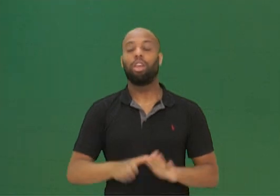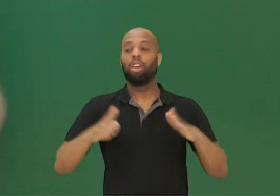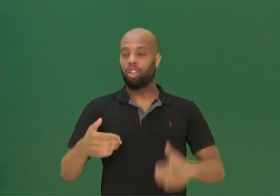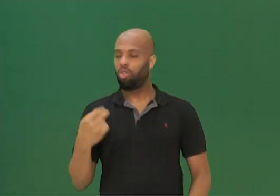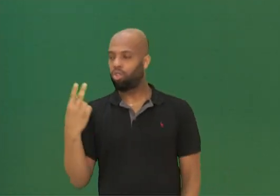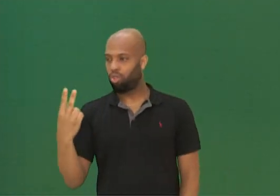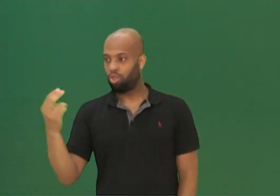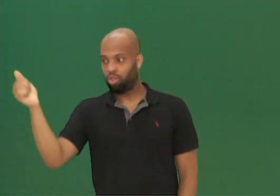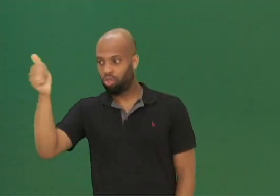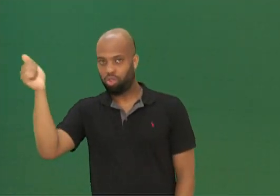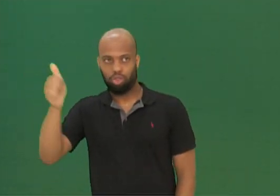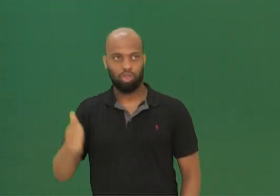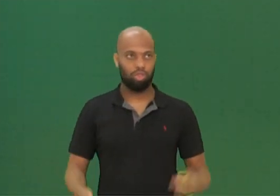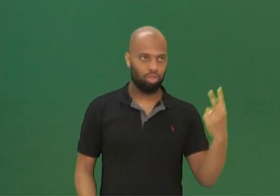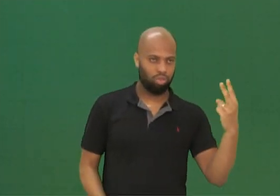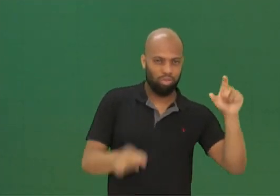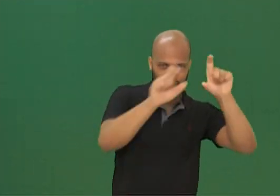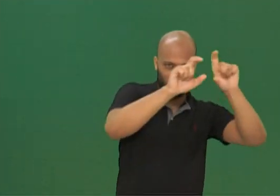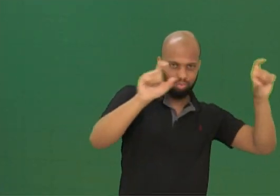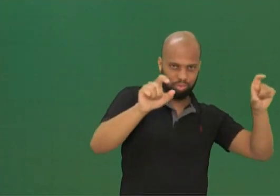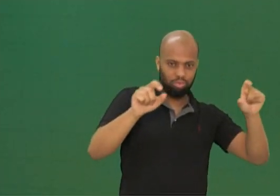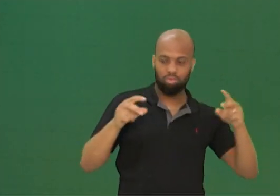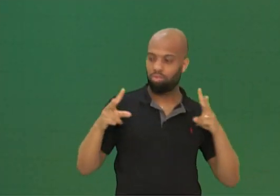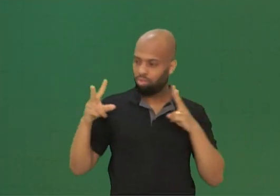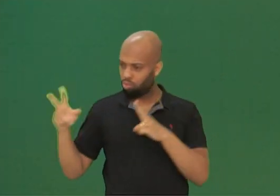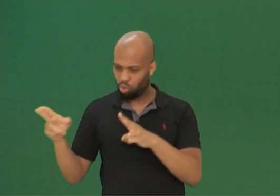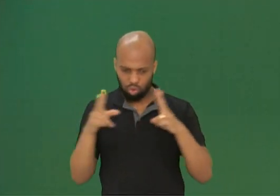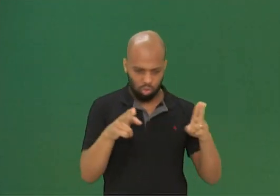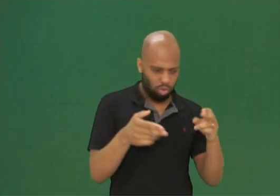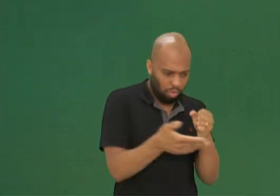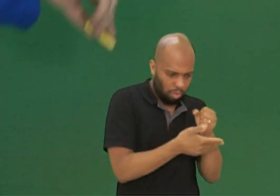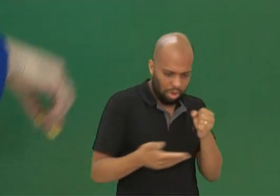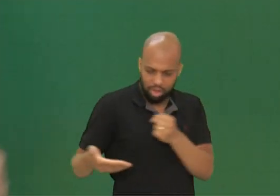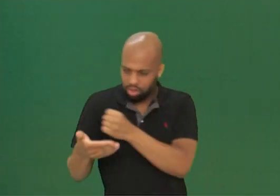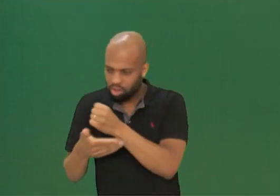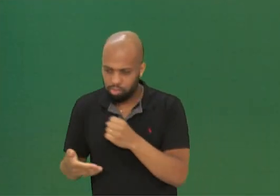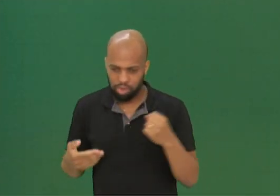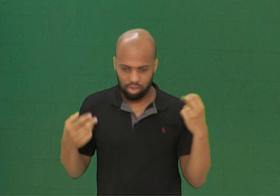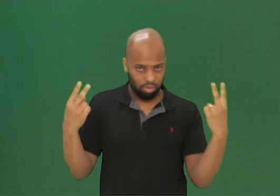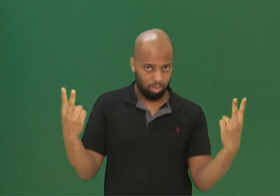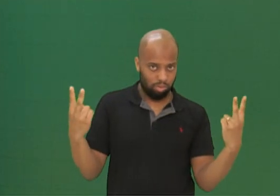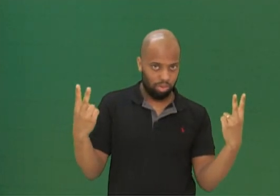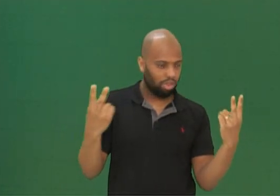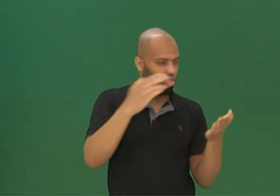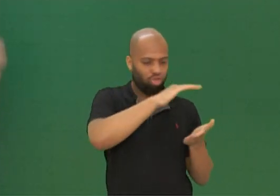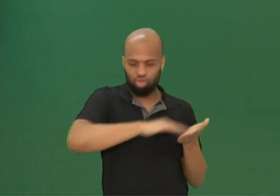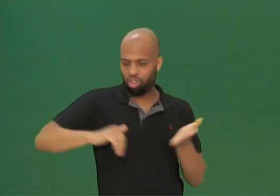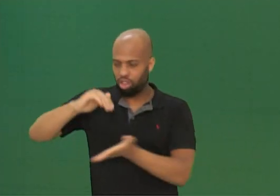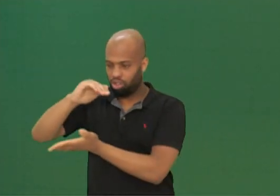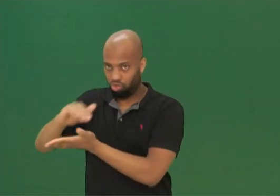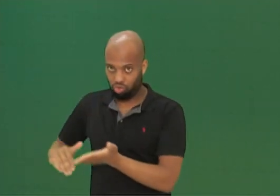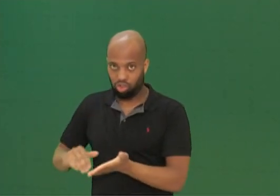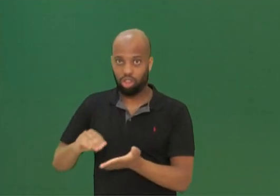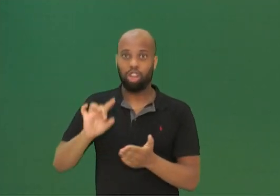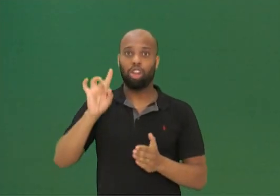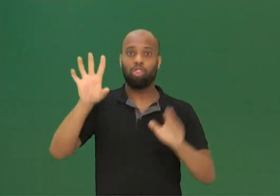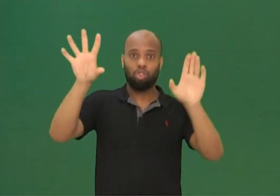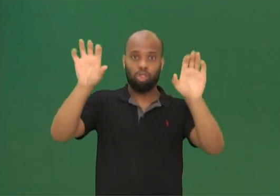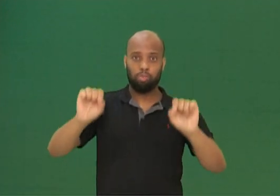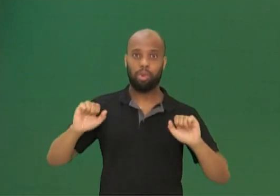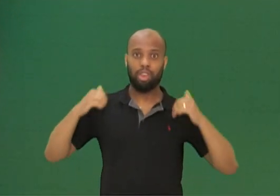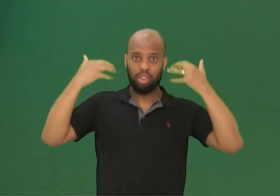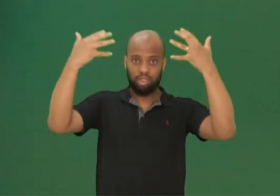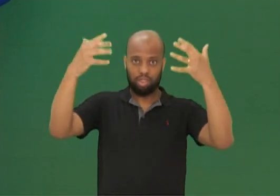3. Agora que você tem base igual, você esquece as bases e trabalha